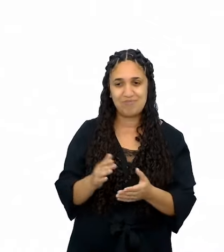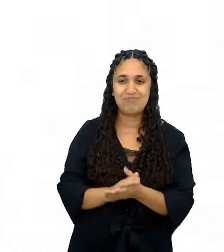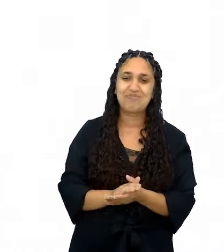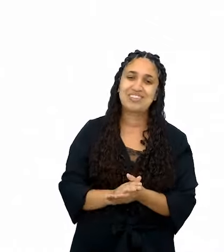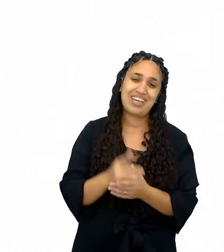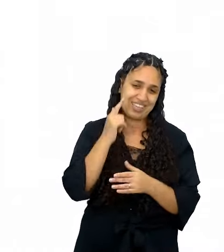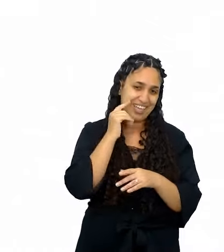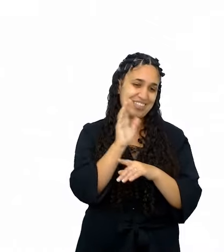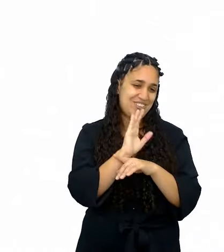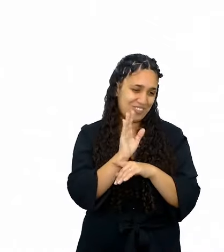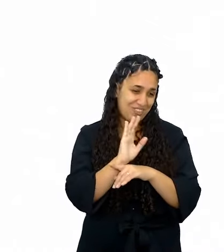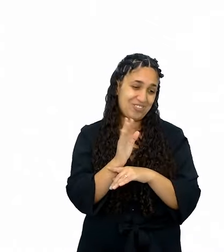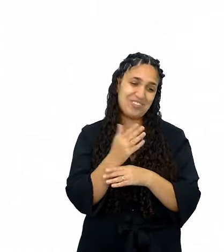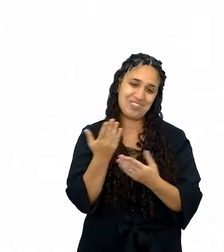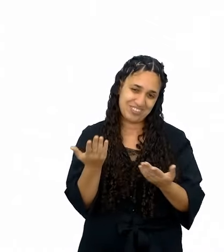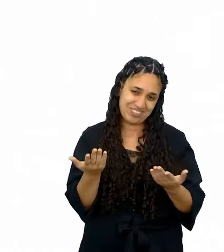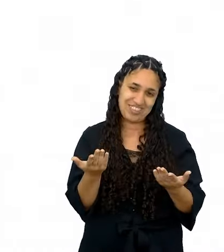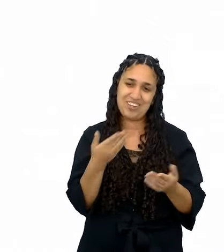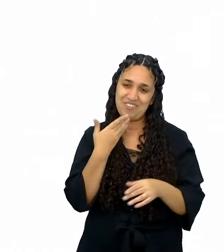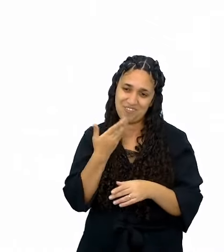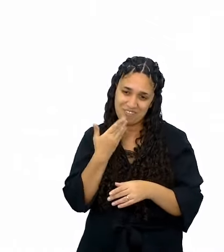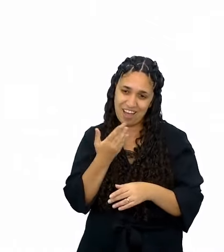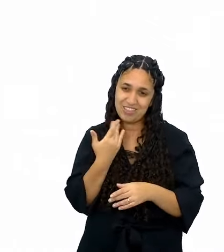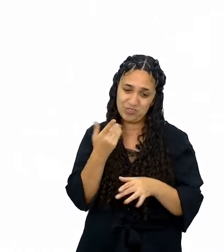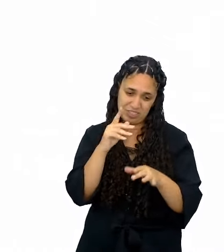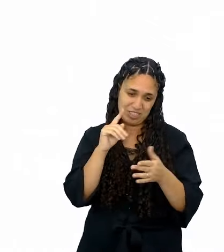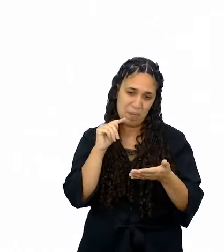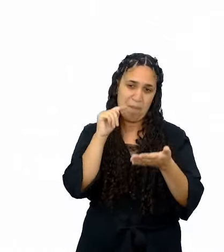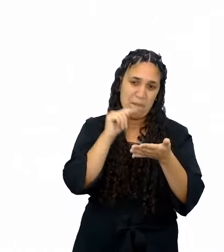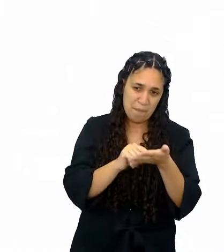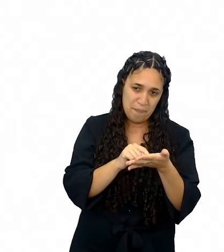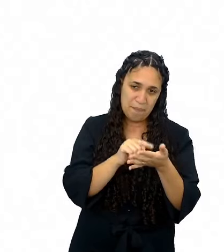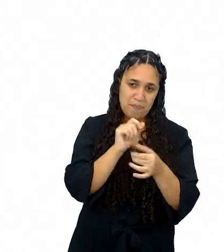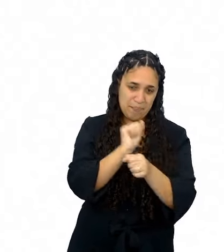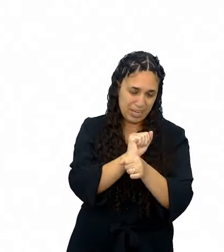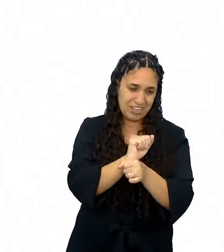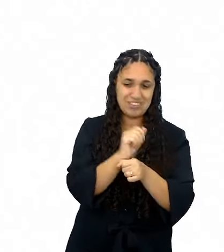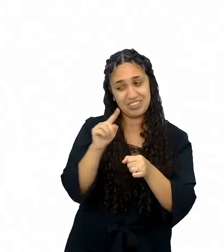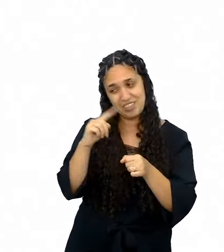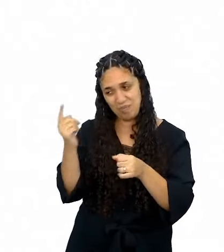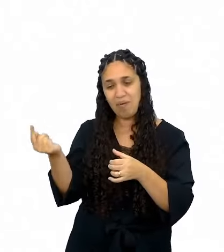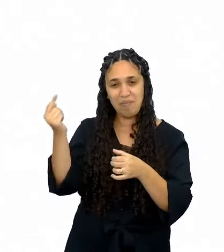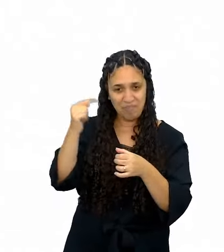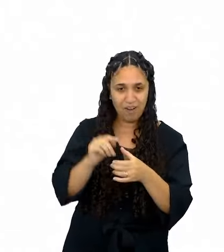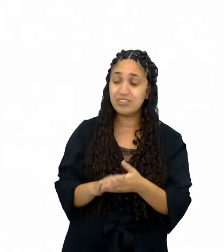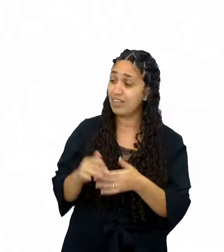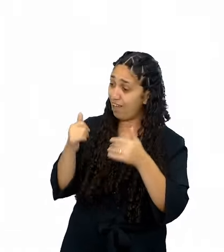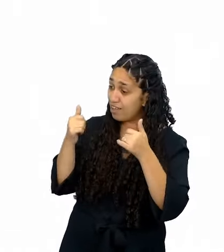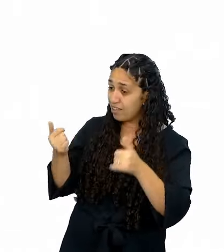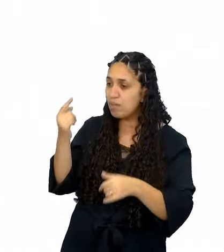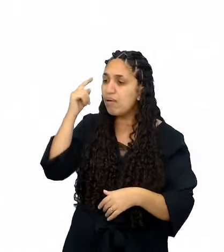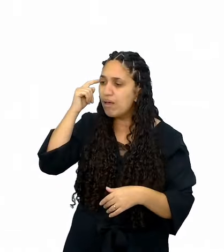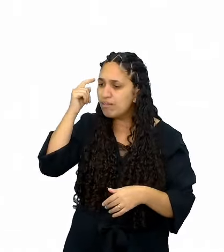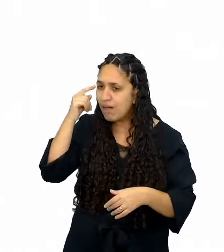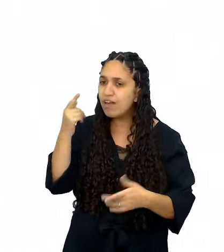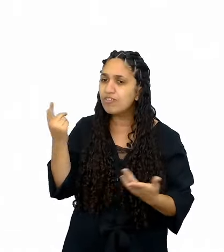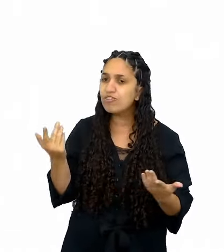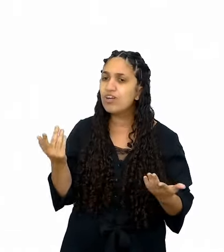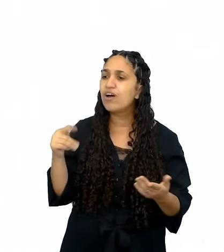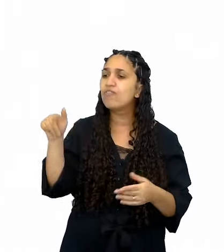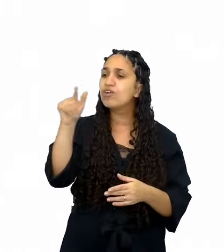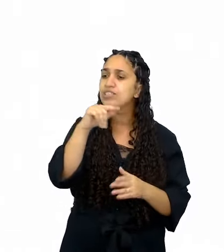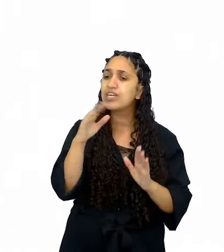aí, pensaram? O que vocês colocaram? Vamos ver se bate com o que eu pensei aqui?